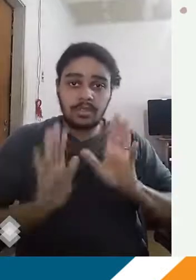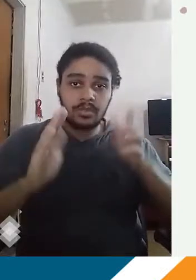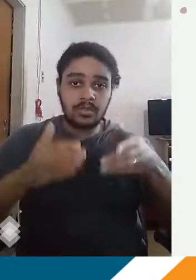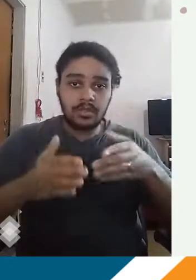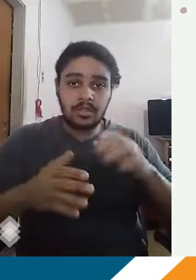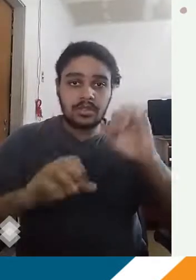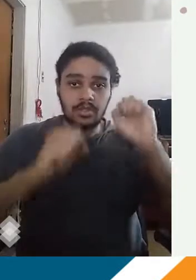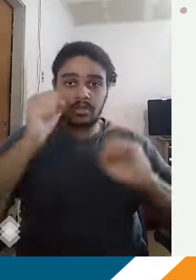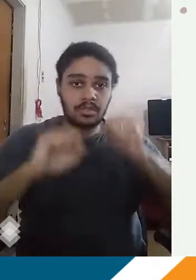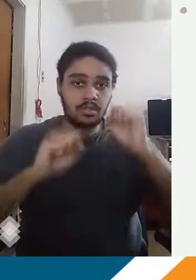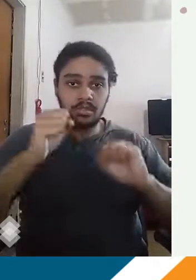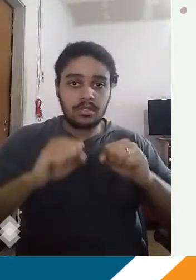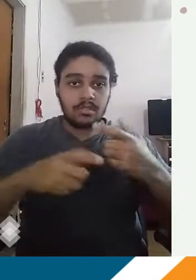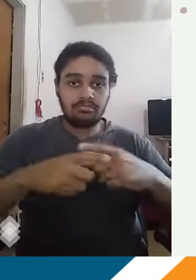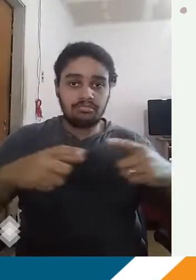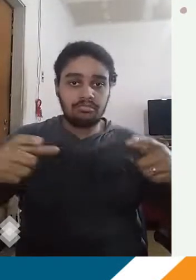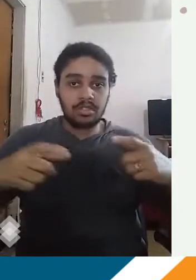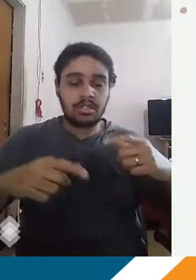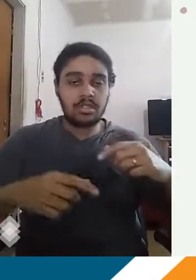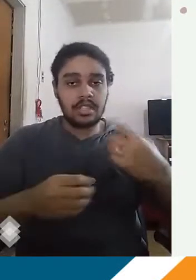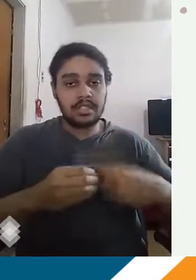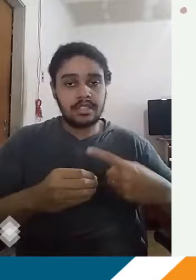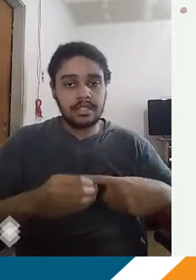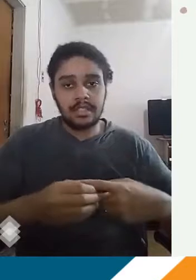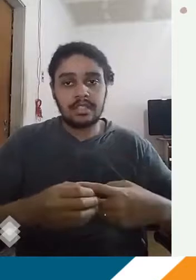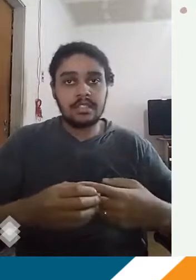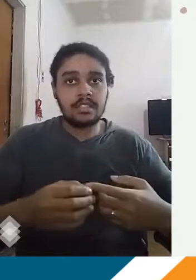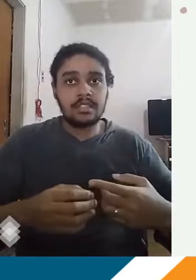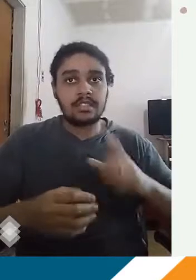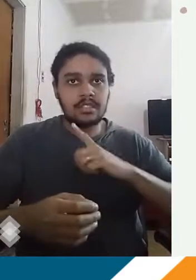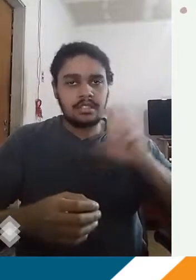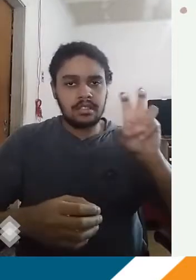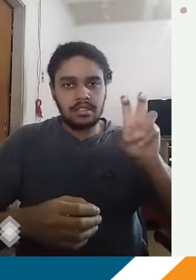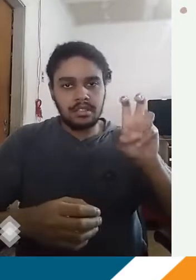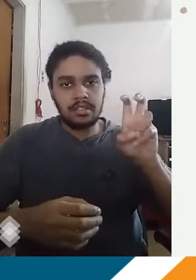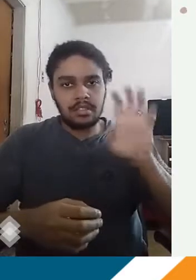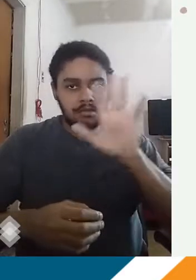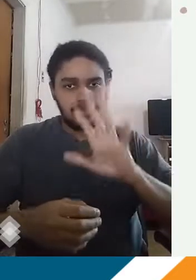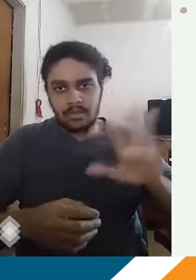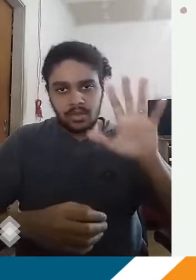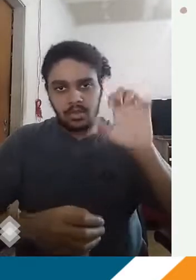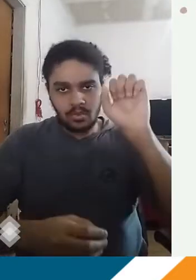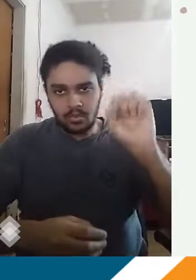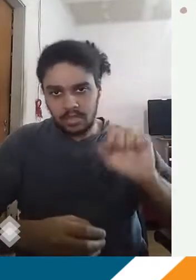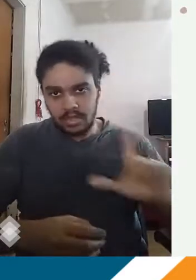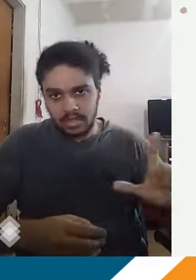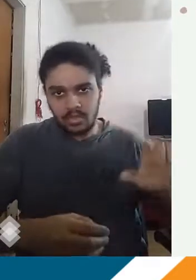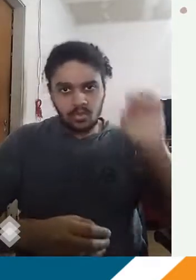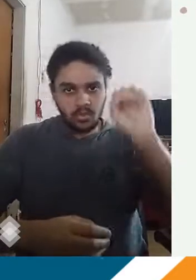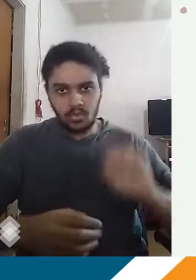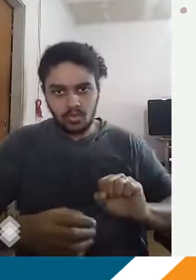recente, a concentração e desconcentração industrial acarretando no crescimento das cidades médias. Teremos aí 5 grandes regiões em densidade